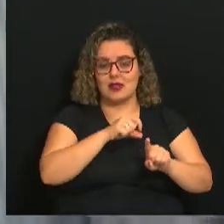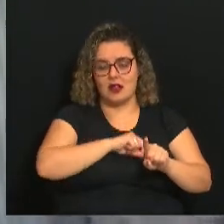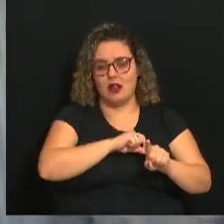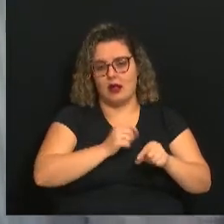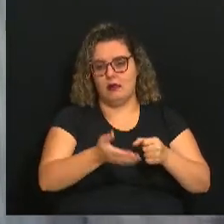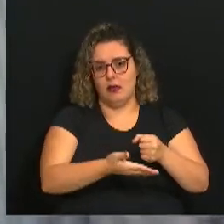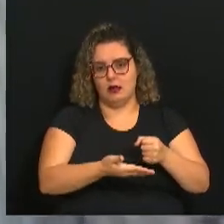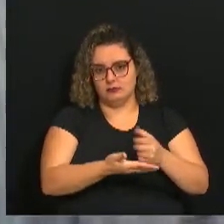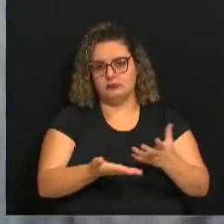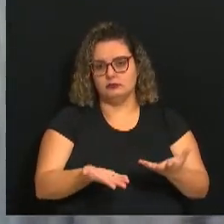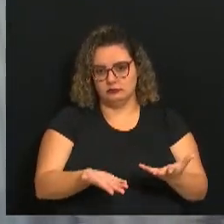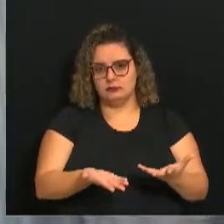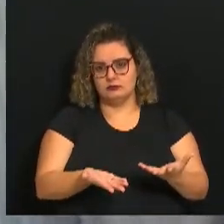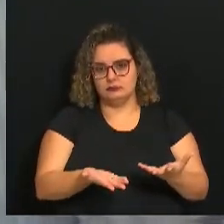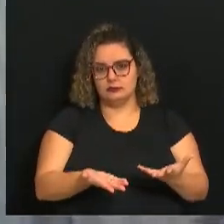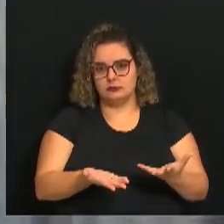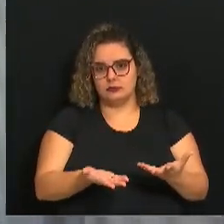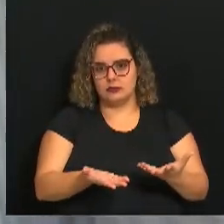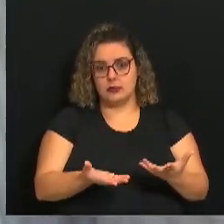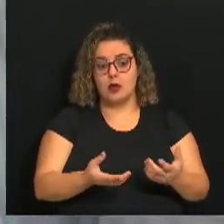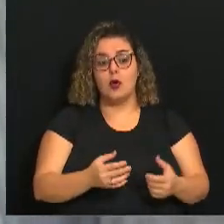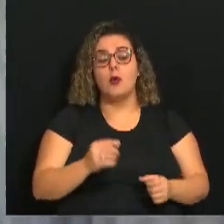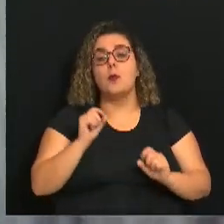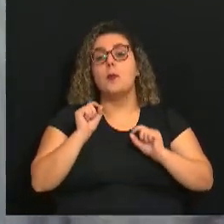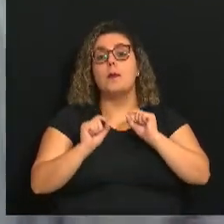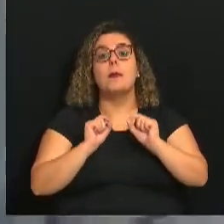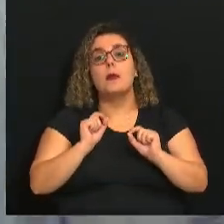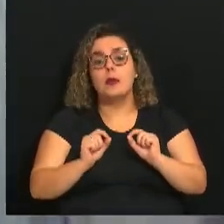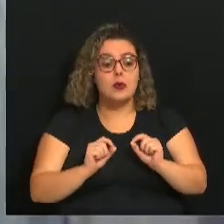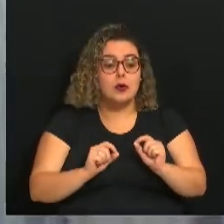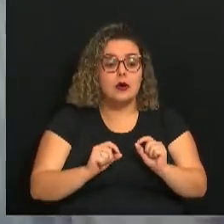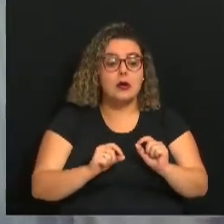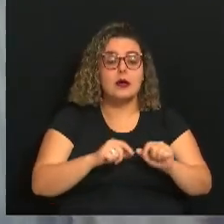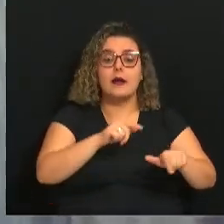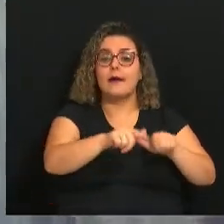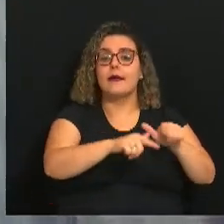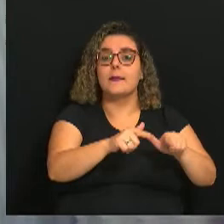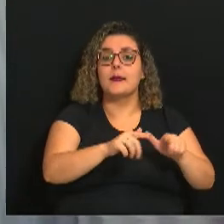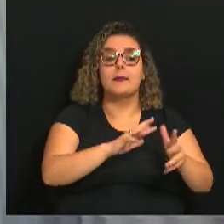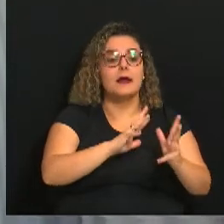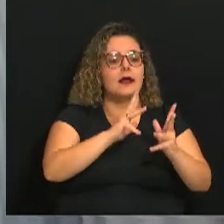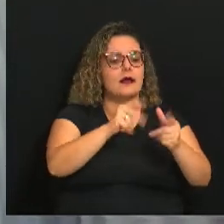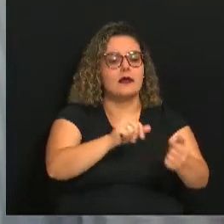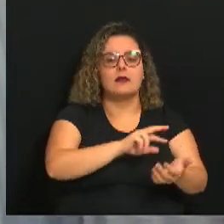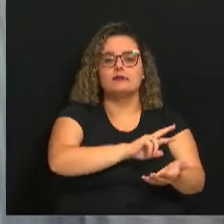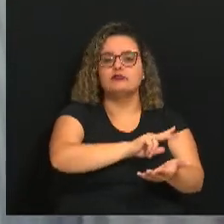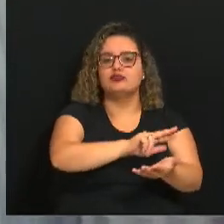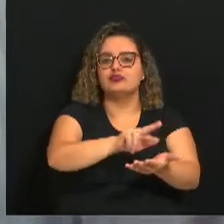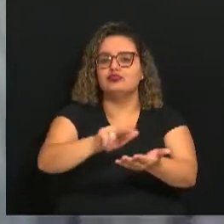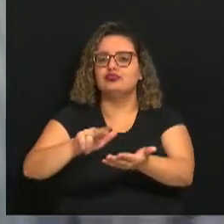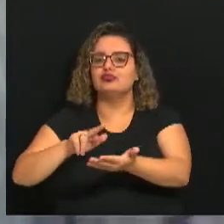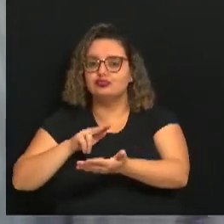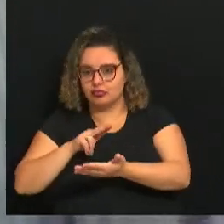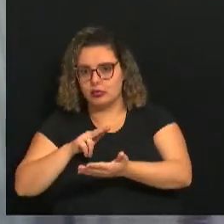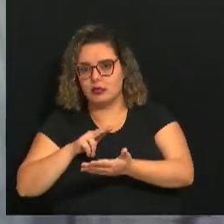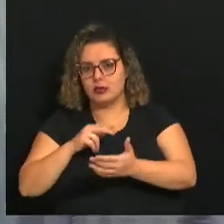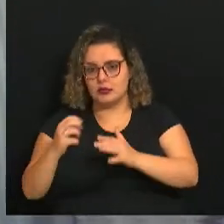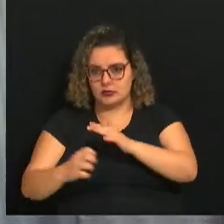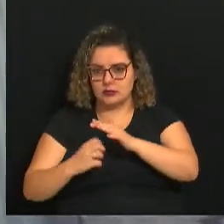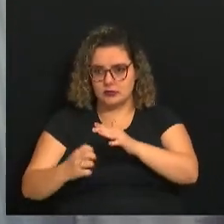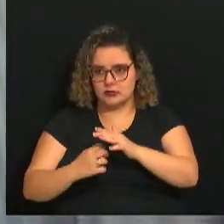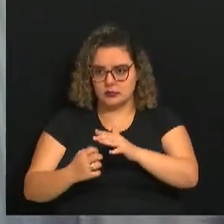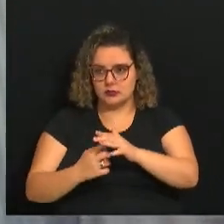funcionário poderia trabalhar para várias empresas diferentes, compondo, assim, o seu salário. O que não